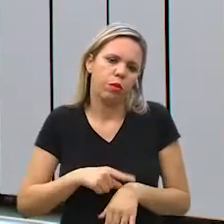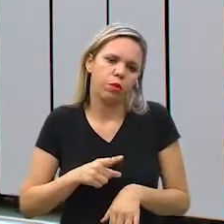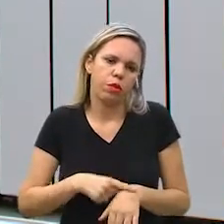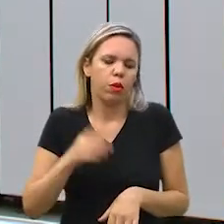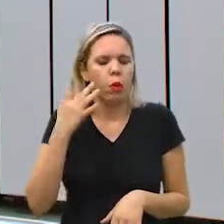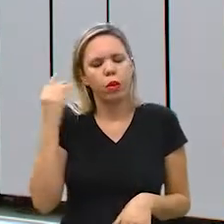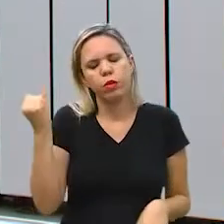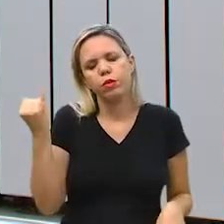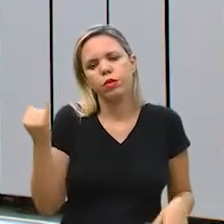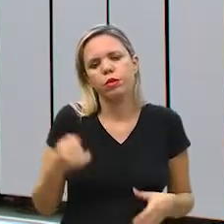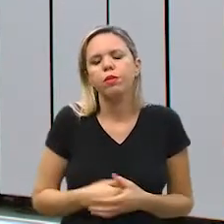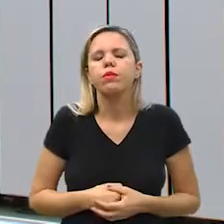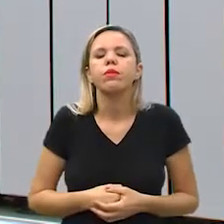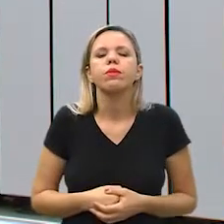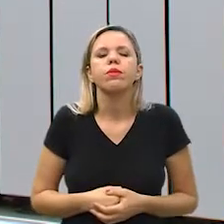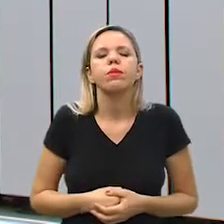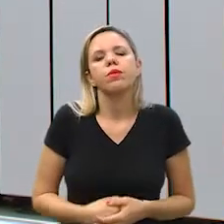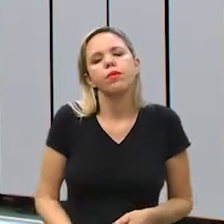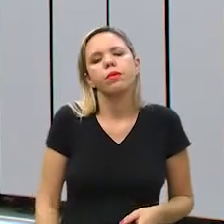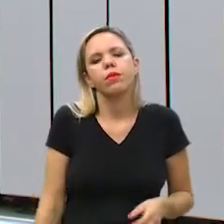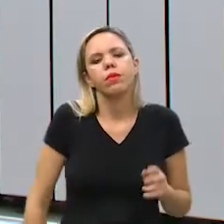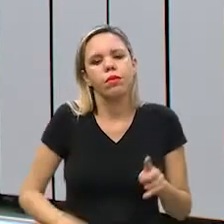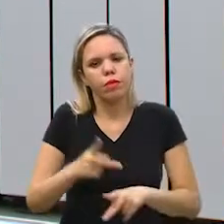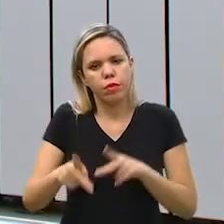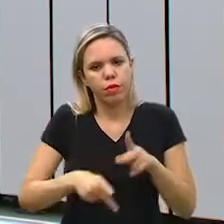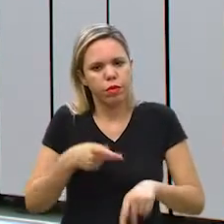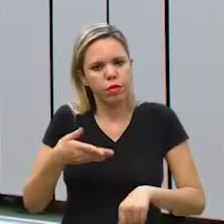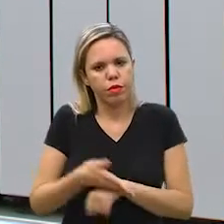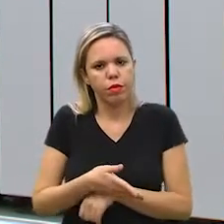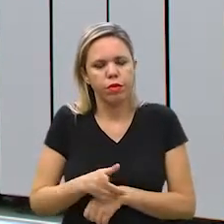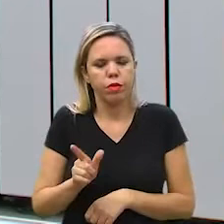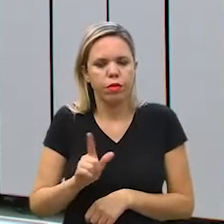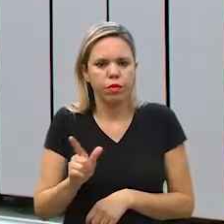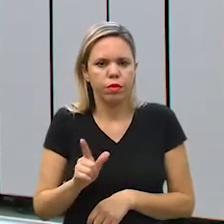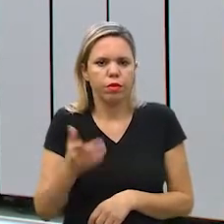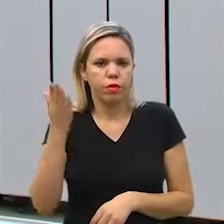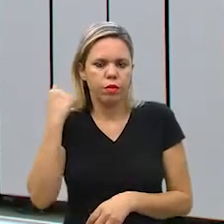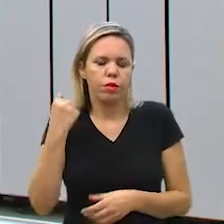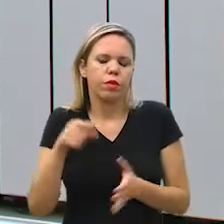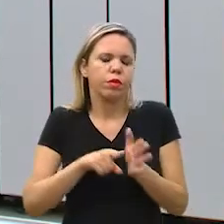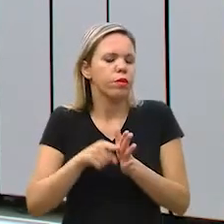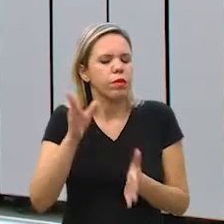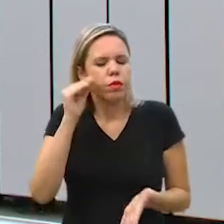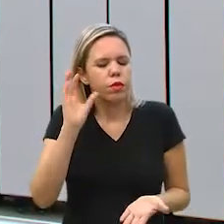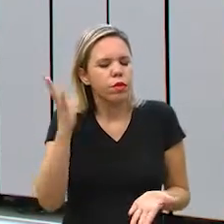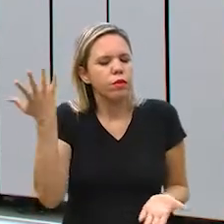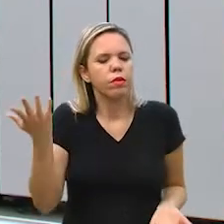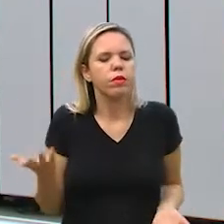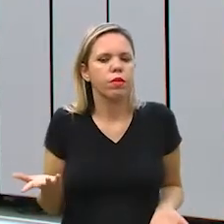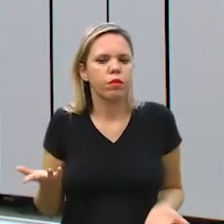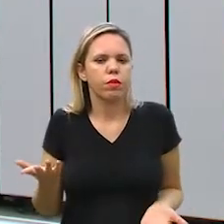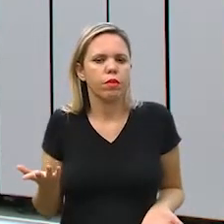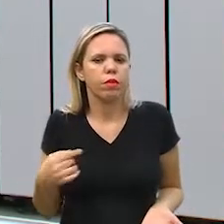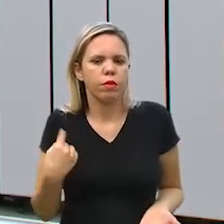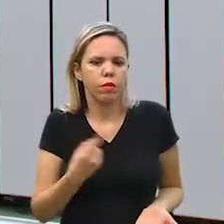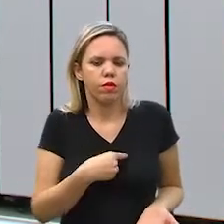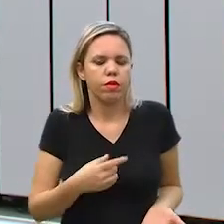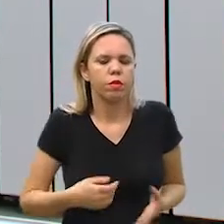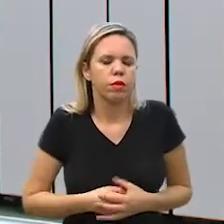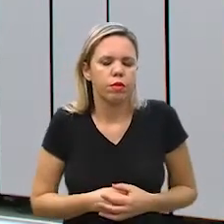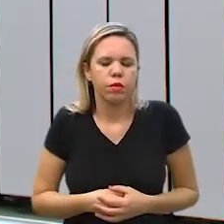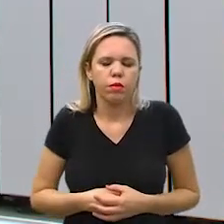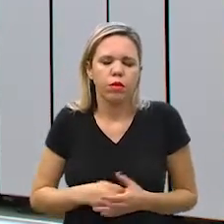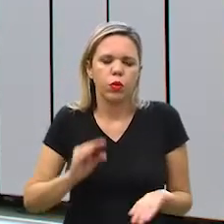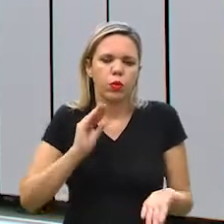Eu acho importante a população participar, até para saber o que está acontecendo com o